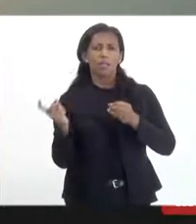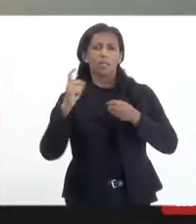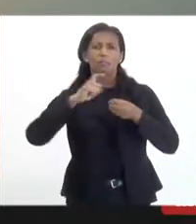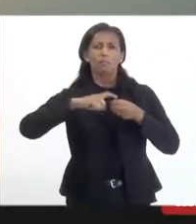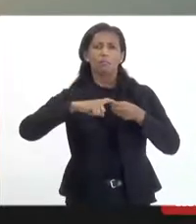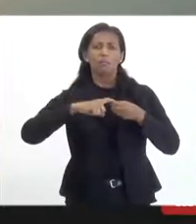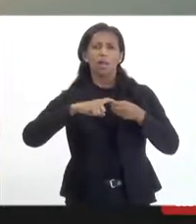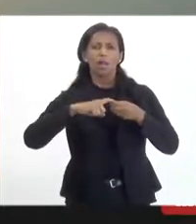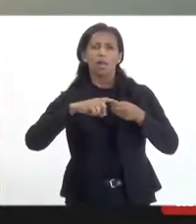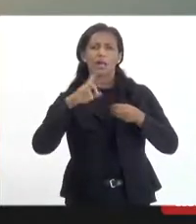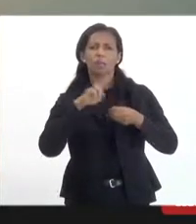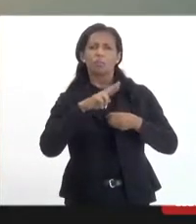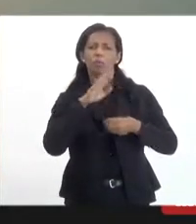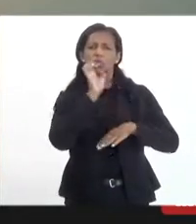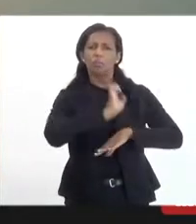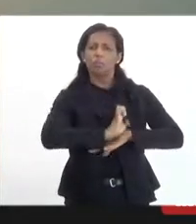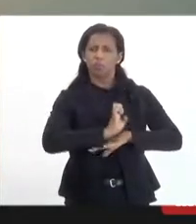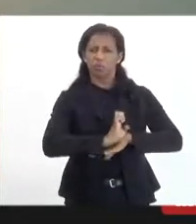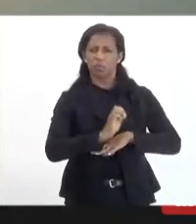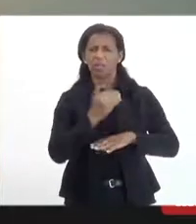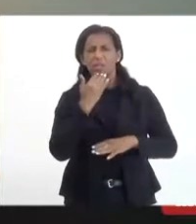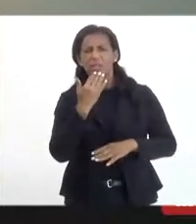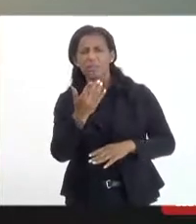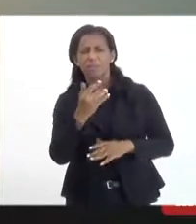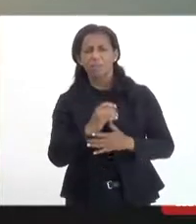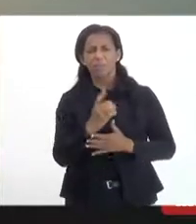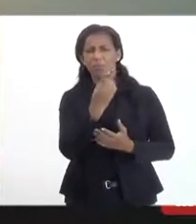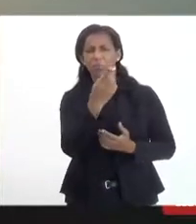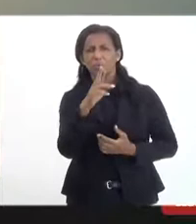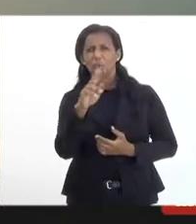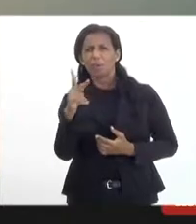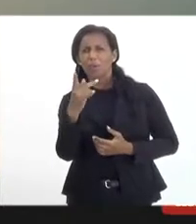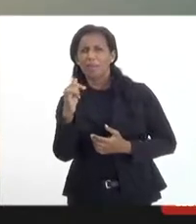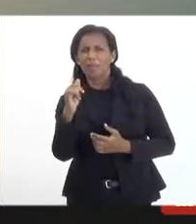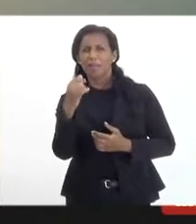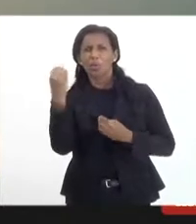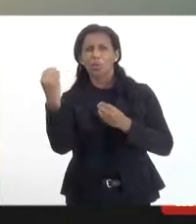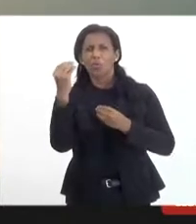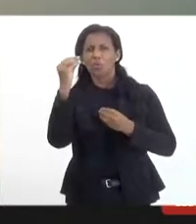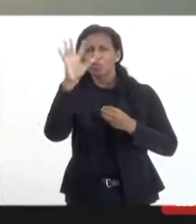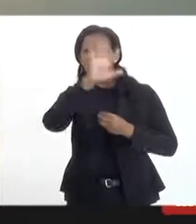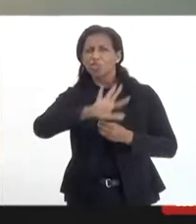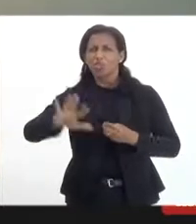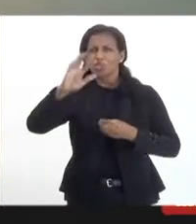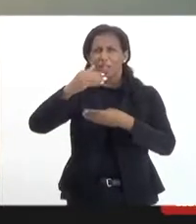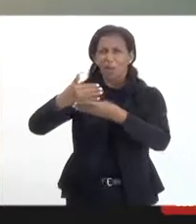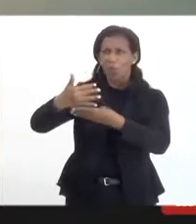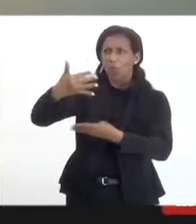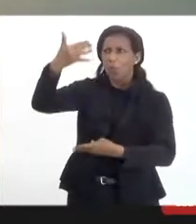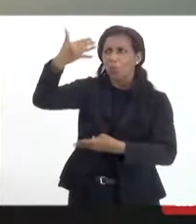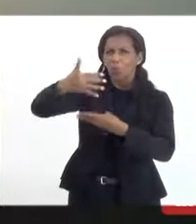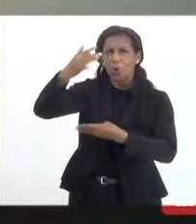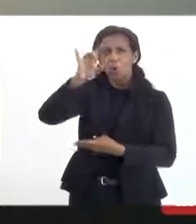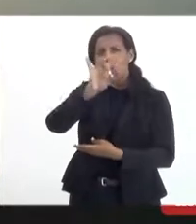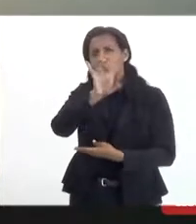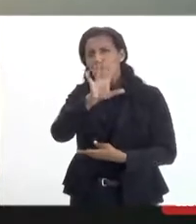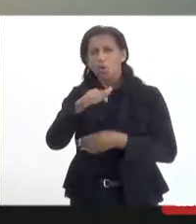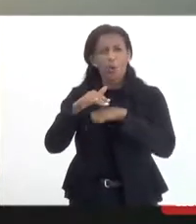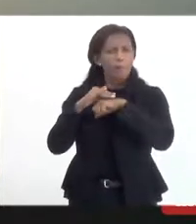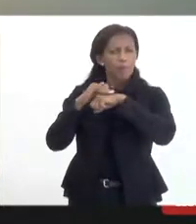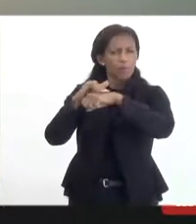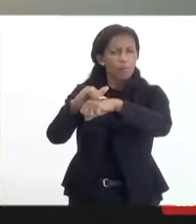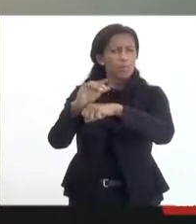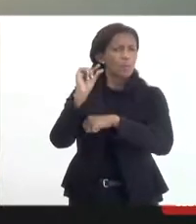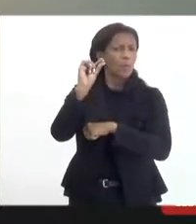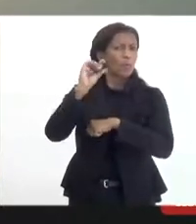Henrique, se ele puder retornar à apresentação dele, onde ele mostrou os panoramas gerais, Se puder, deputado, é só para a gente conversar sobre um